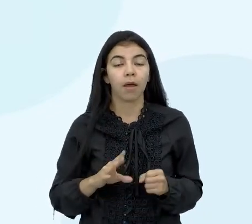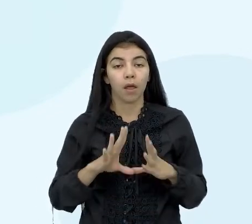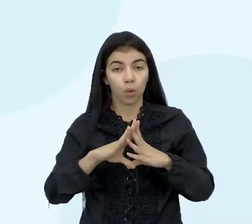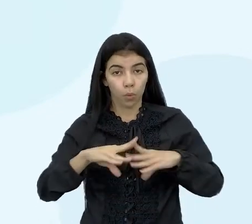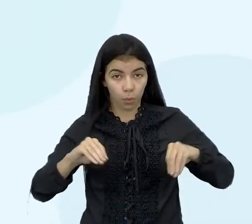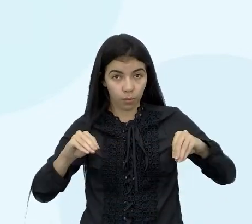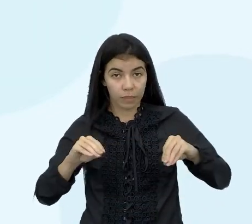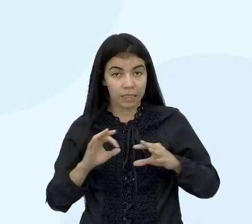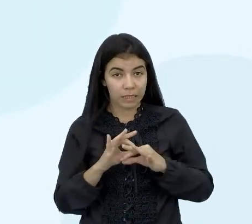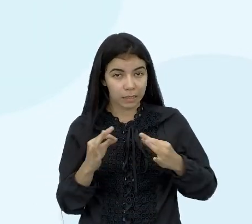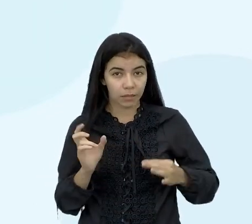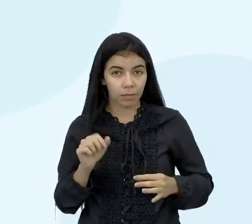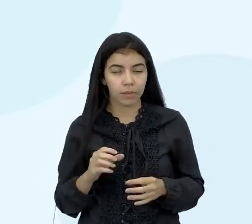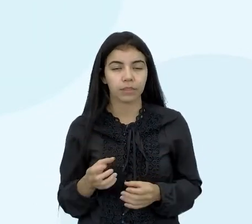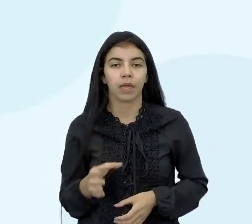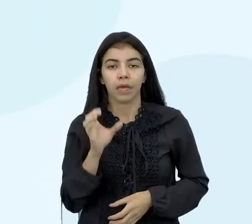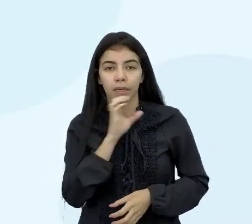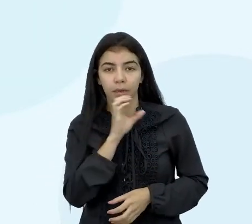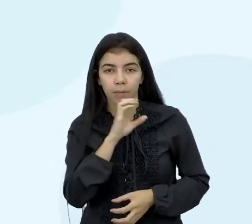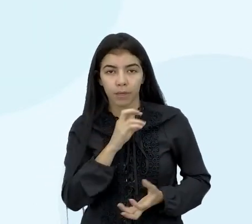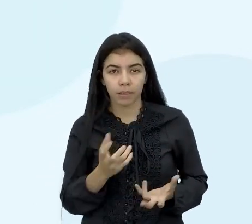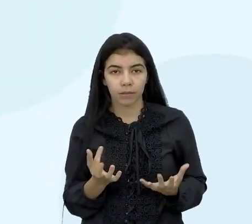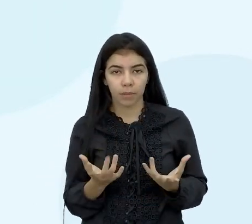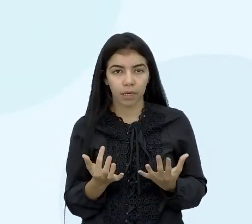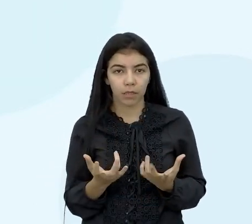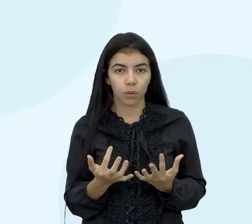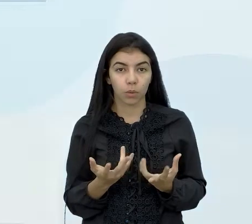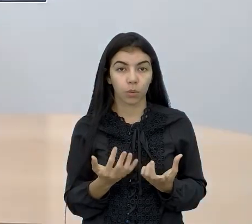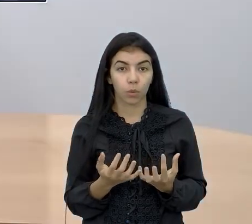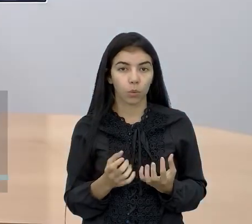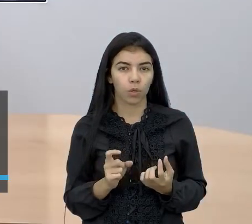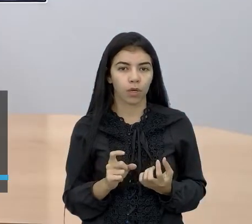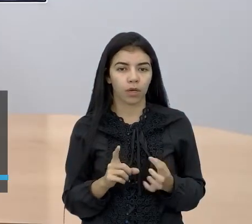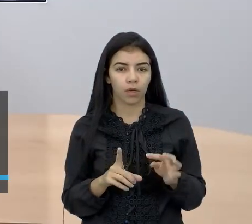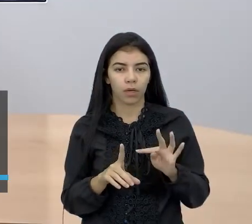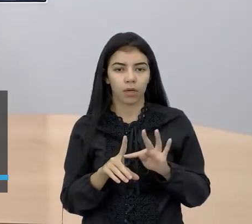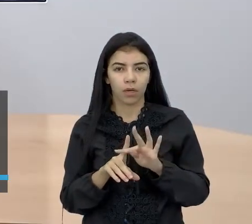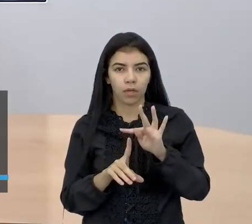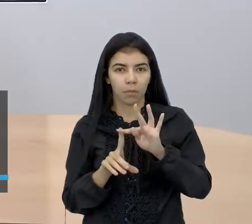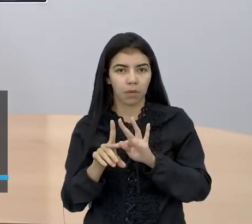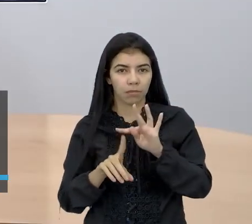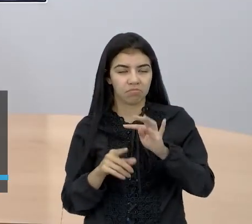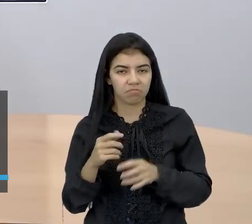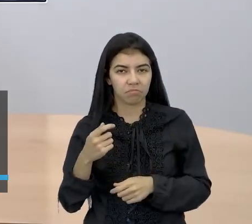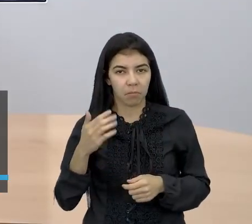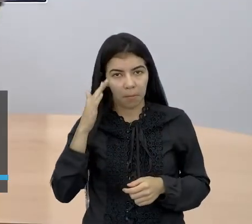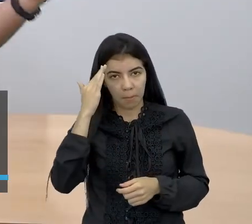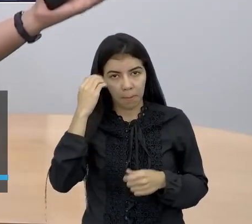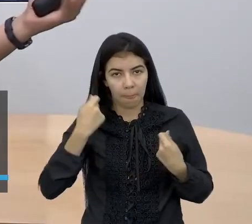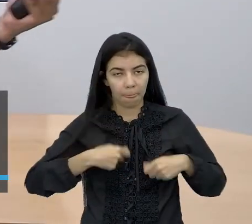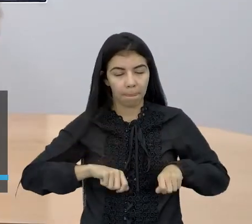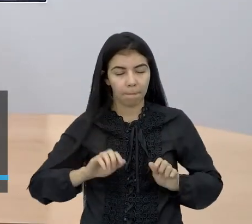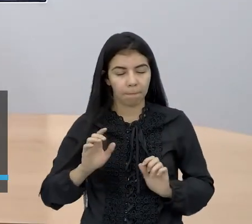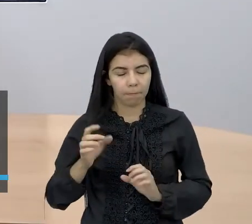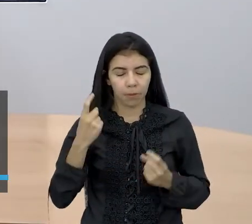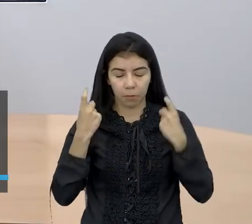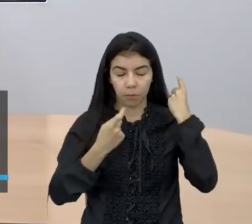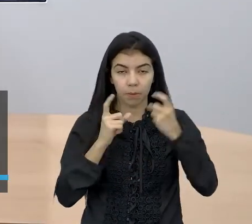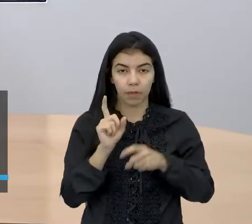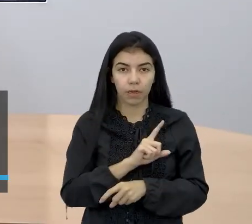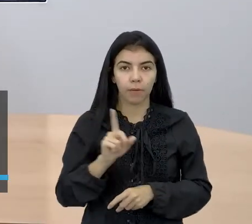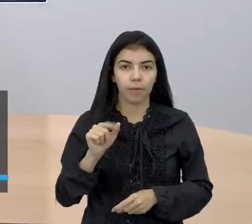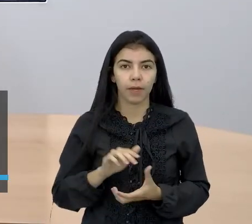o aquecimento sem se preocupar com a temperatura, porque um dos sólidos tem uma temperatura muito